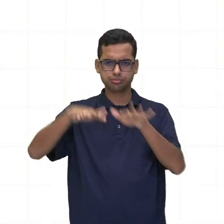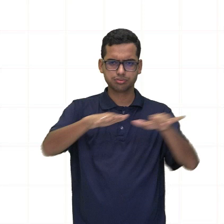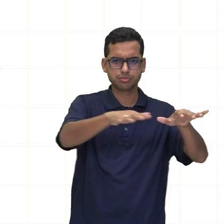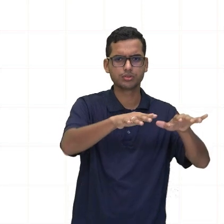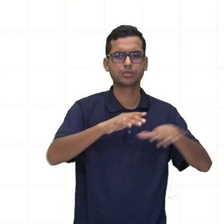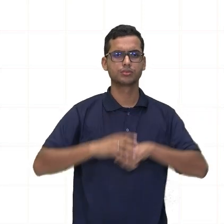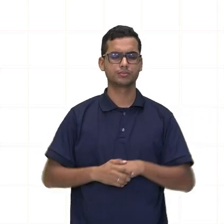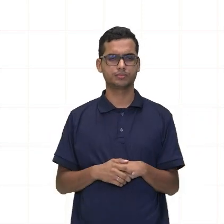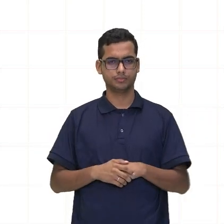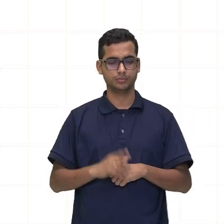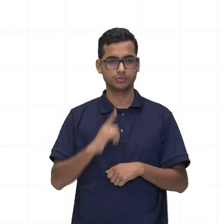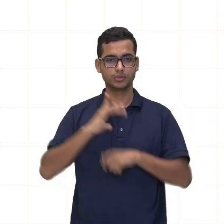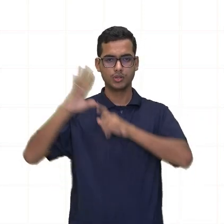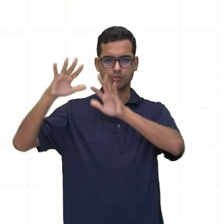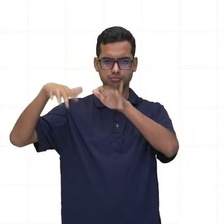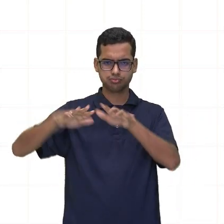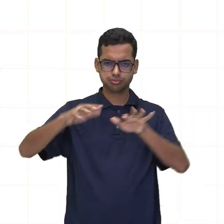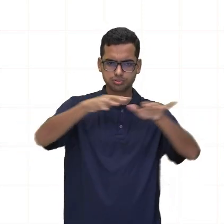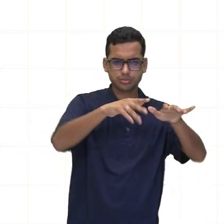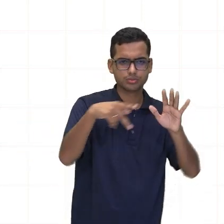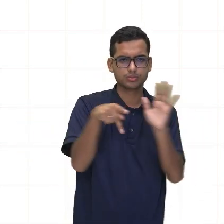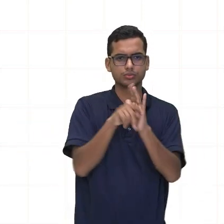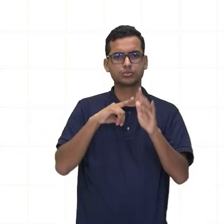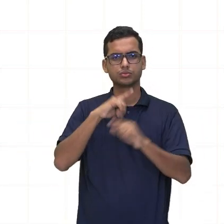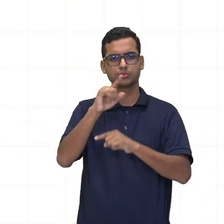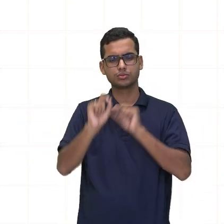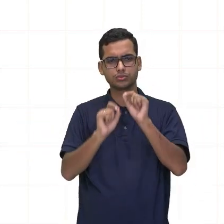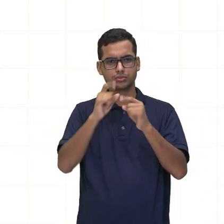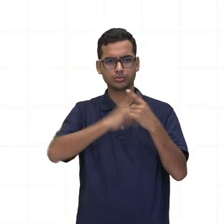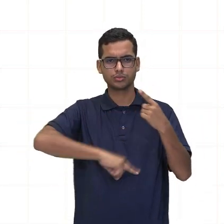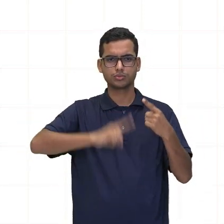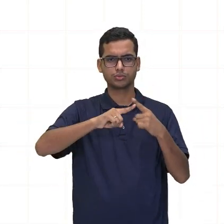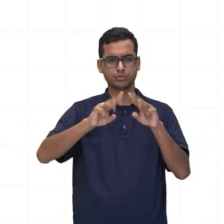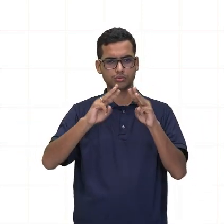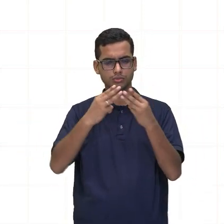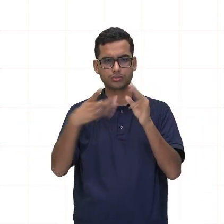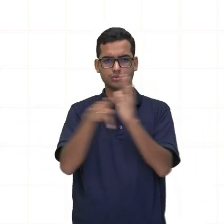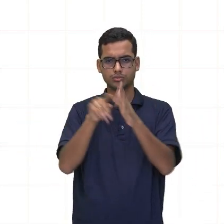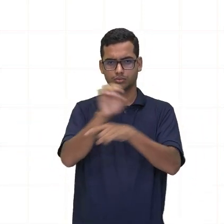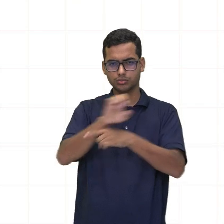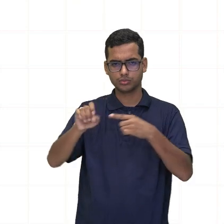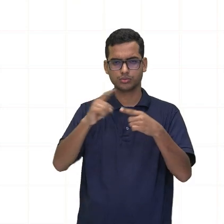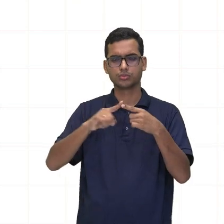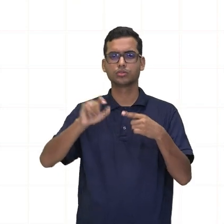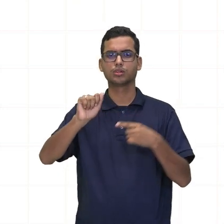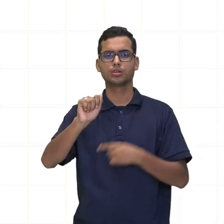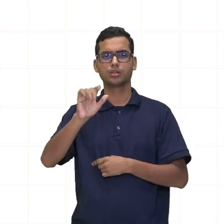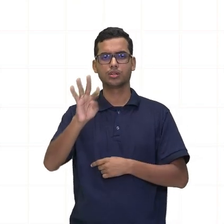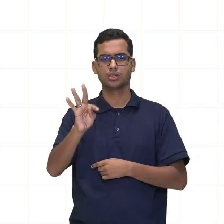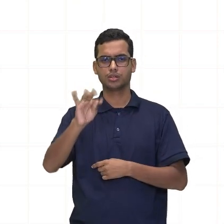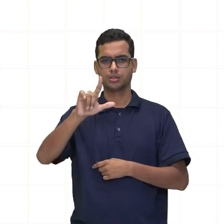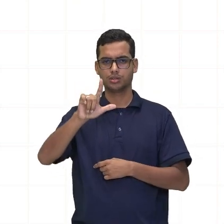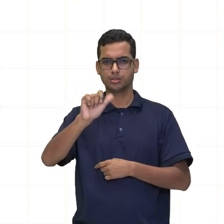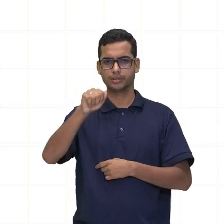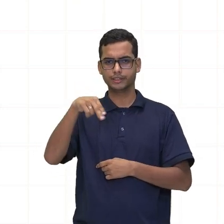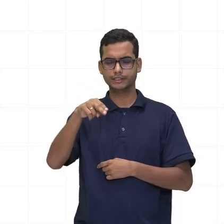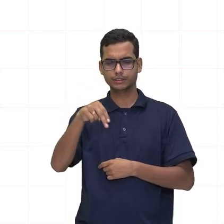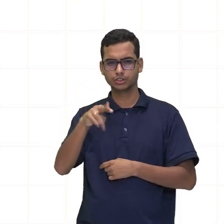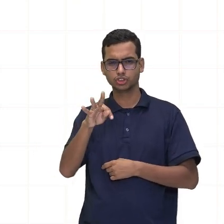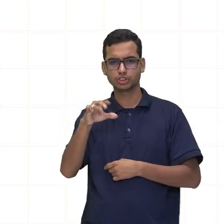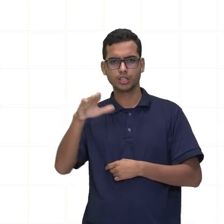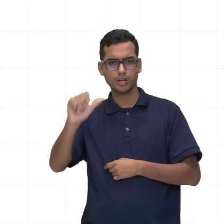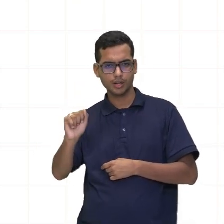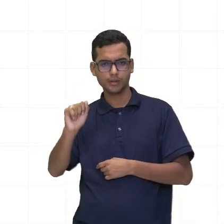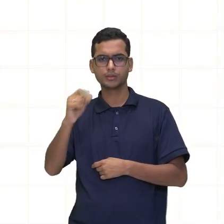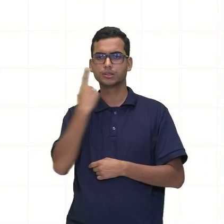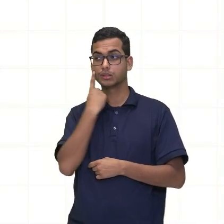equatorial atlântica, a massa equatorial continental, né? A atlântica é aquela que vai se formar lá no